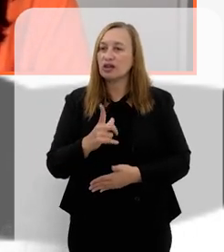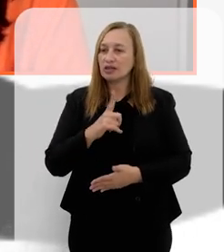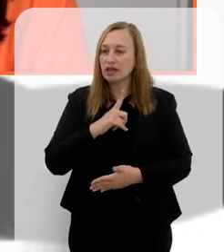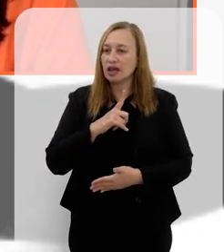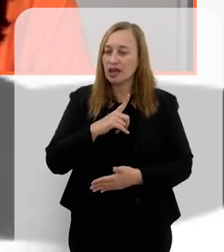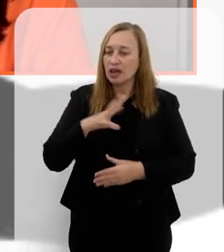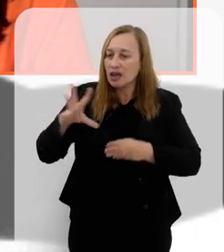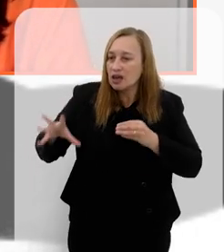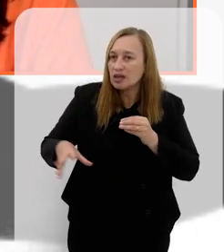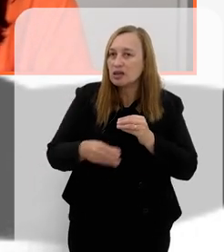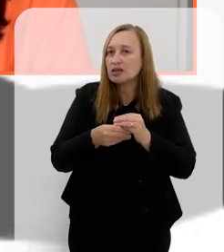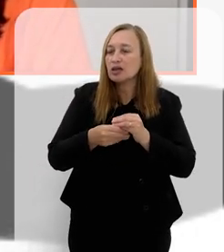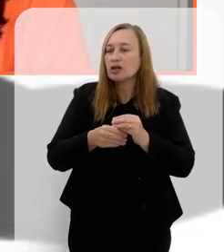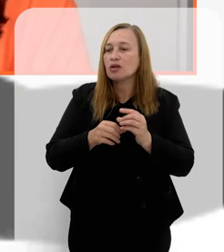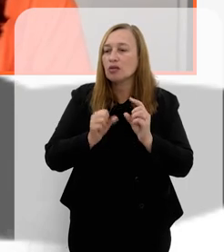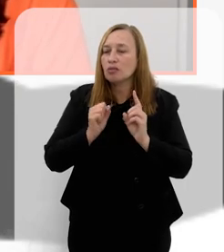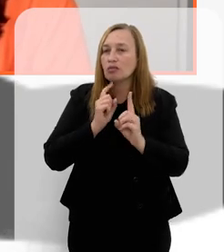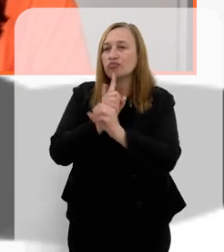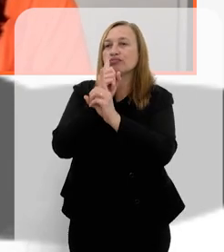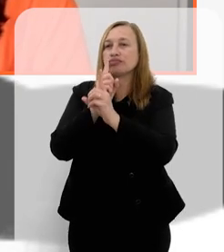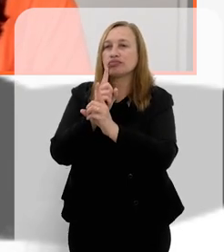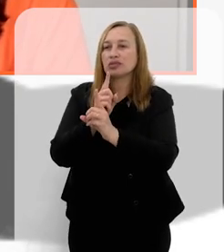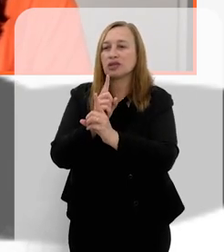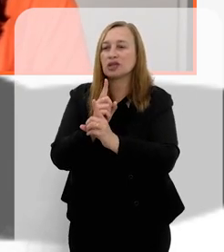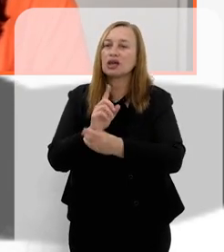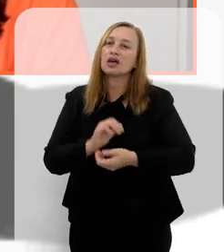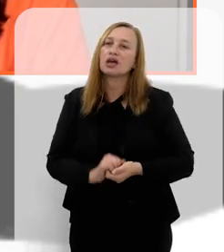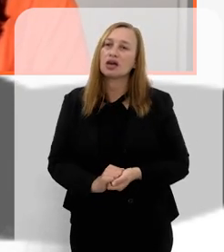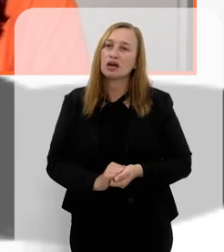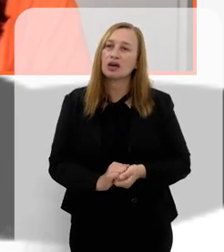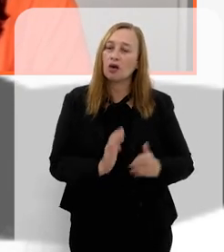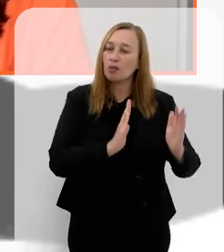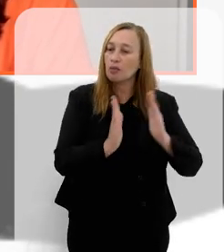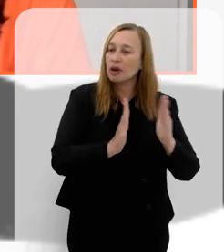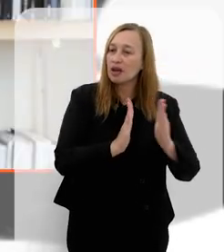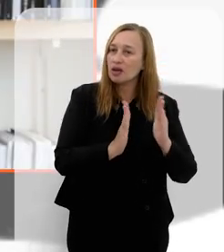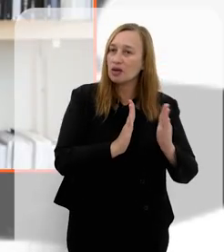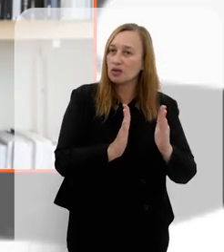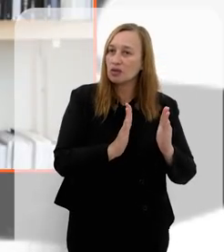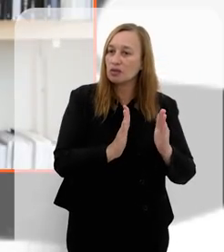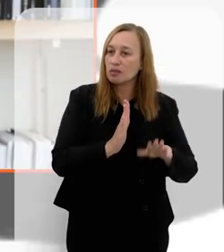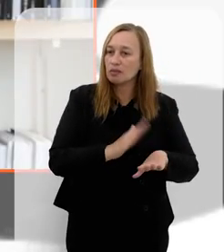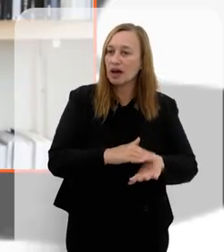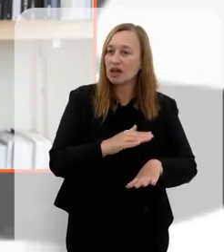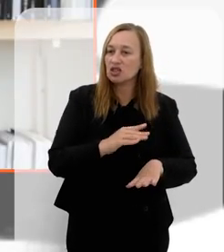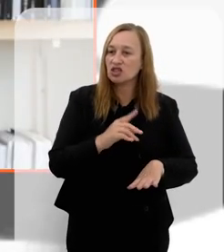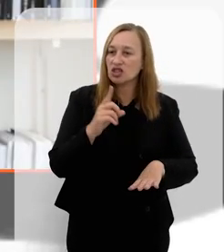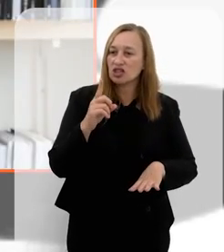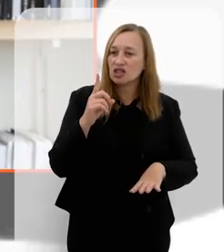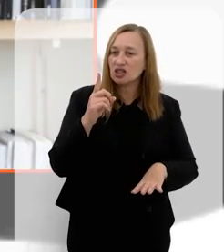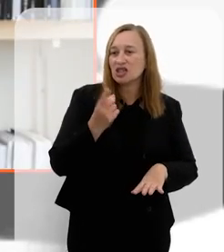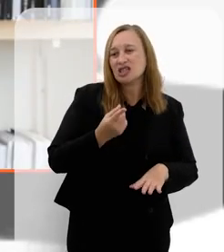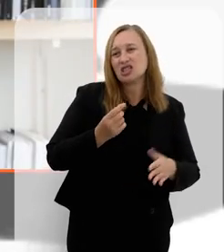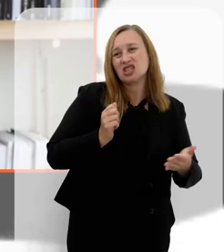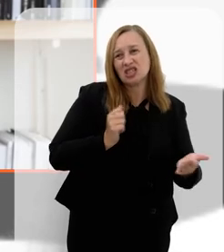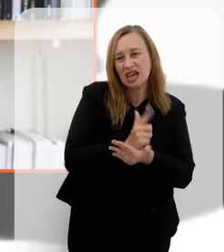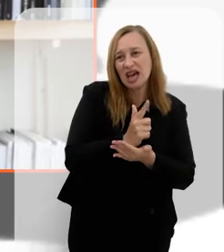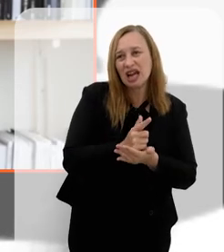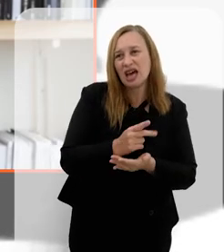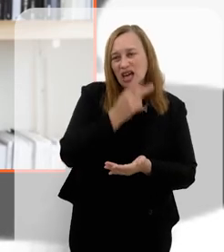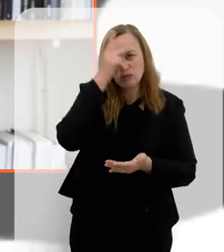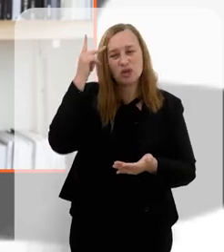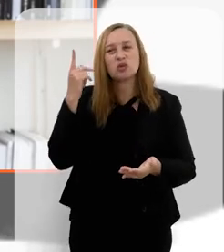benefício adicional de poder se encontrar, que é a parte mais cara, né, Lili? Porque as pessoas conseguem bens